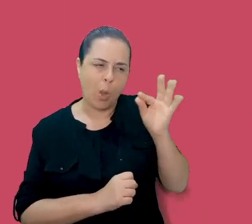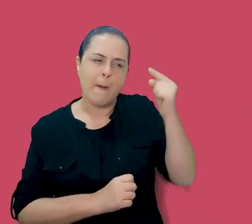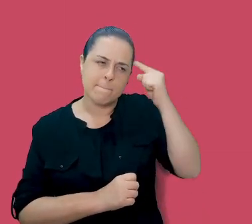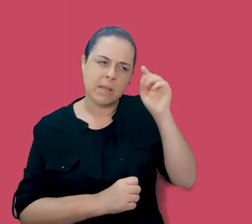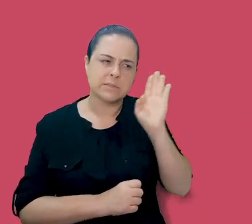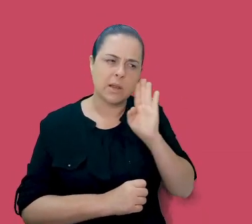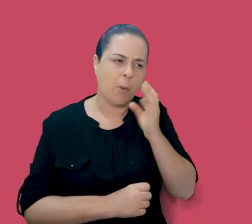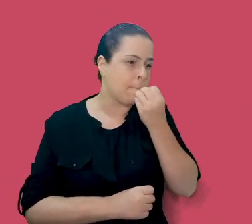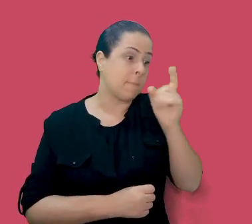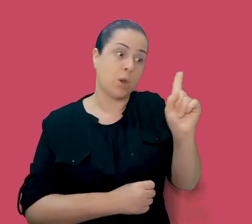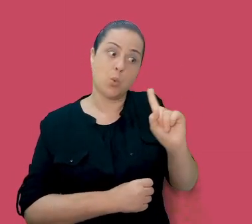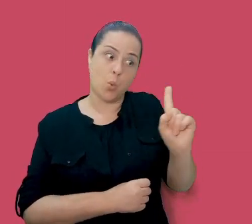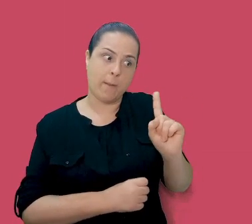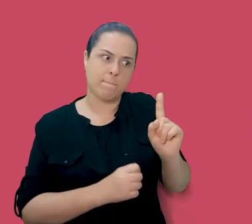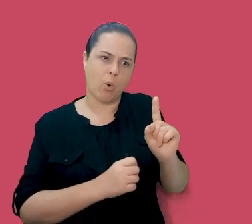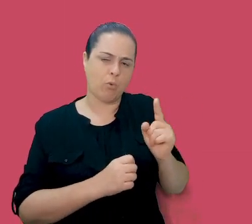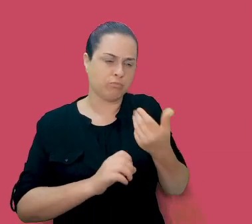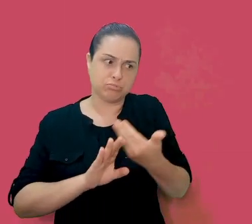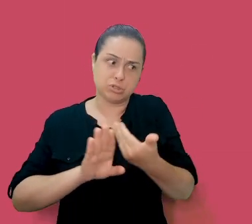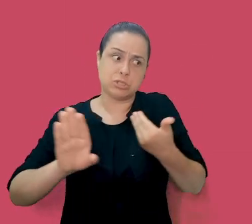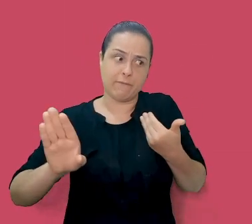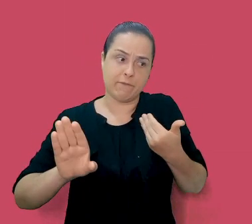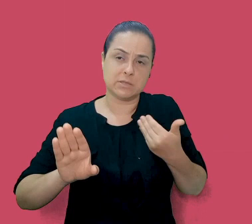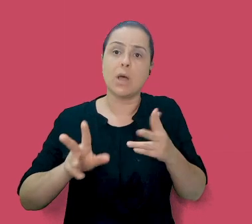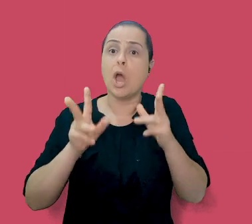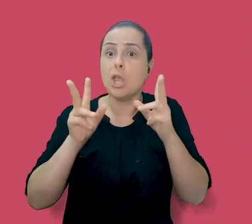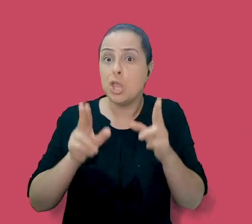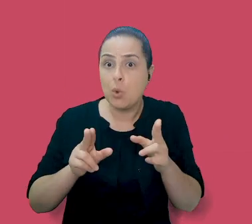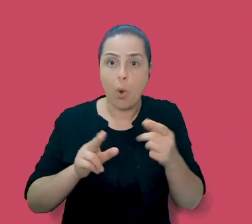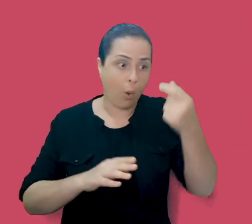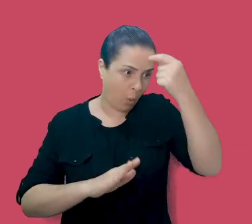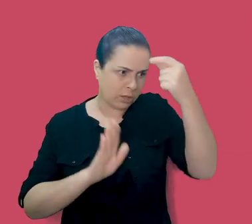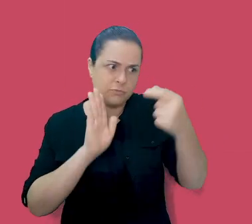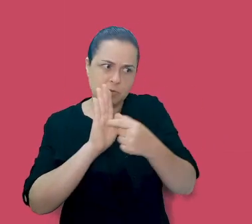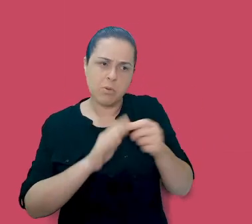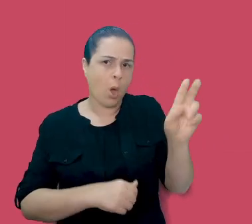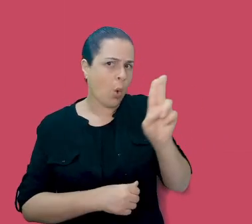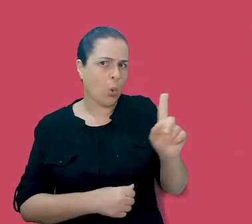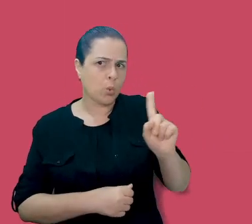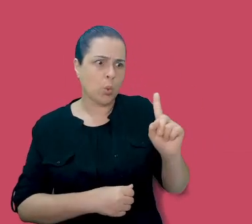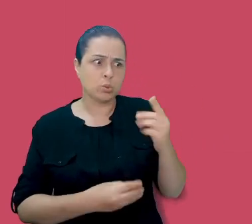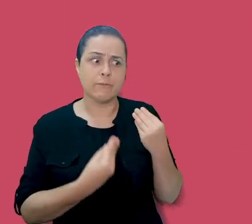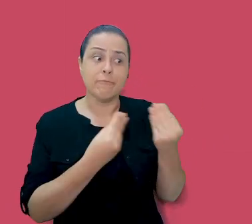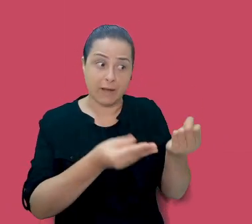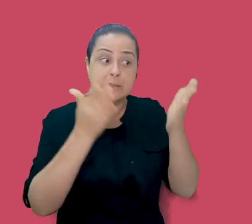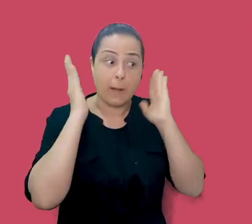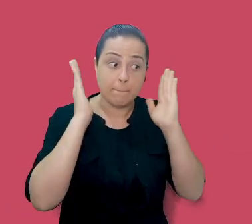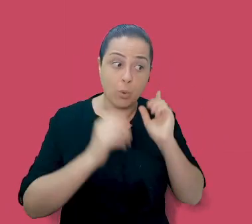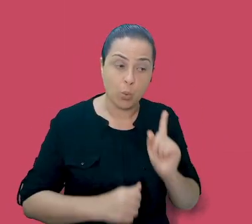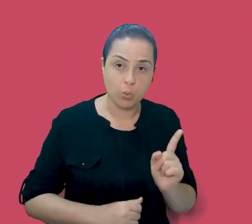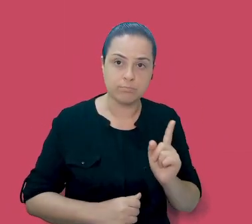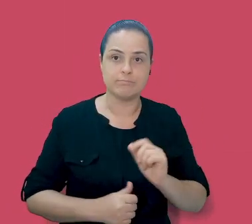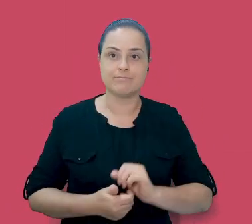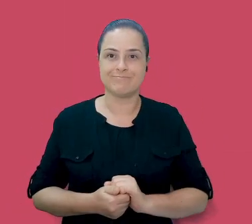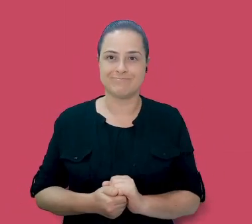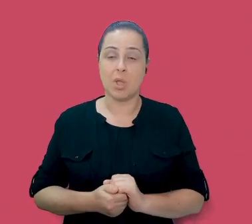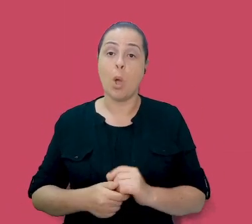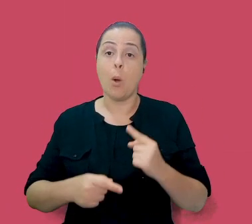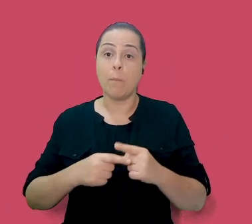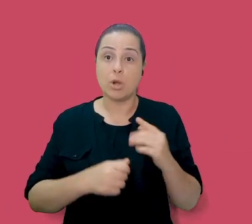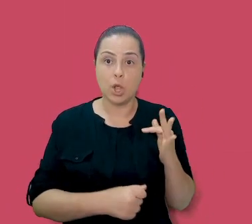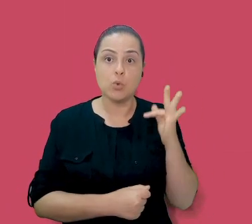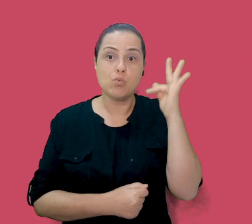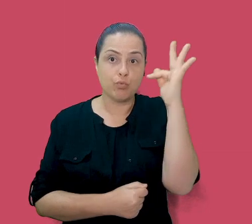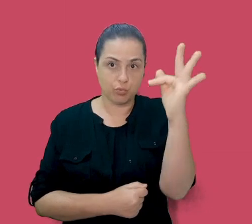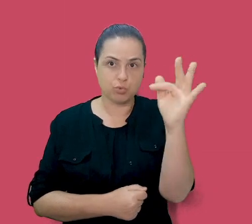essas drogas não são boas para ele, você vai falar a mesma coisa. Filho, não use isso, porque isso te deixa burro. Né? Porque no futuro